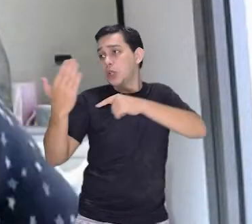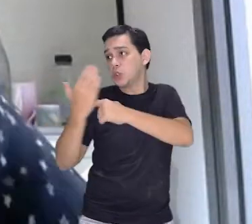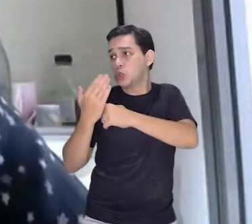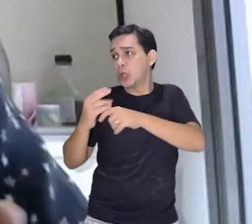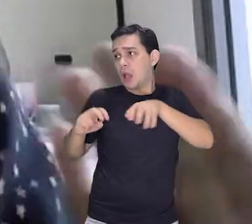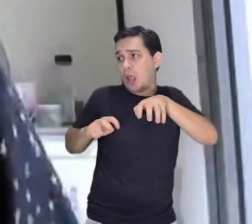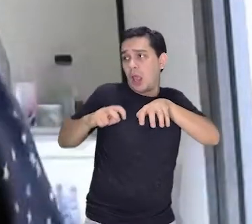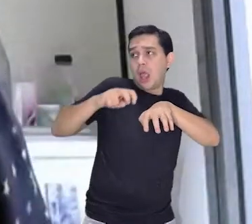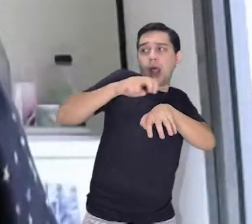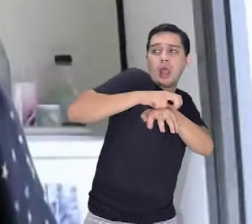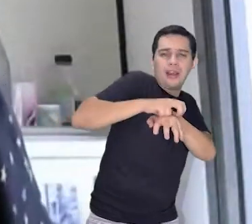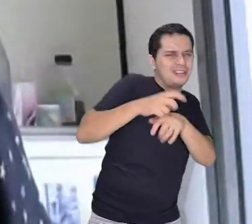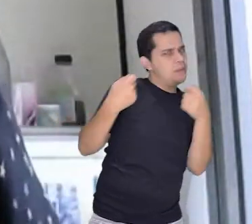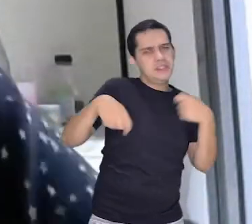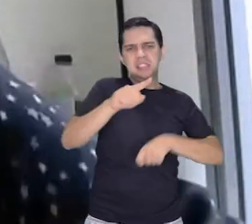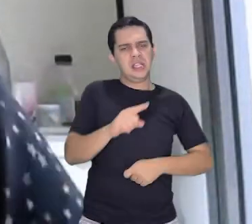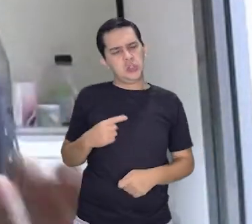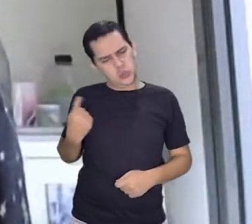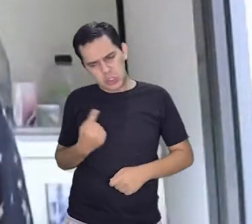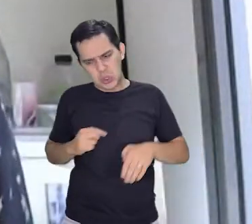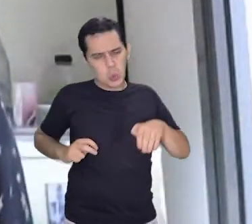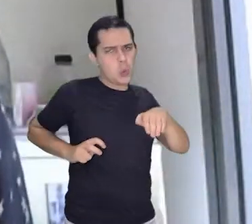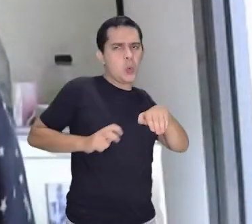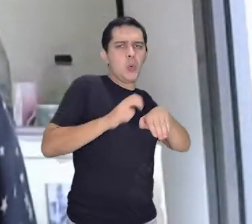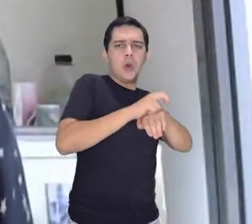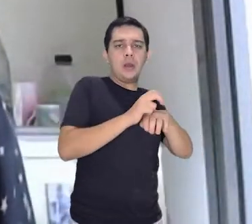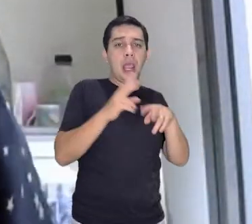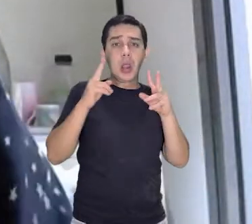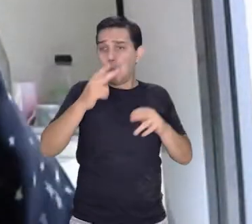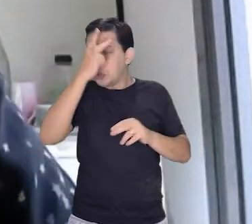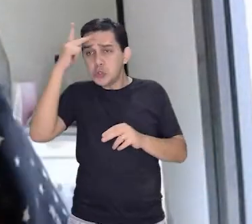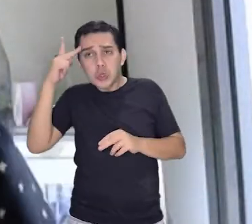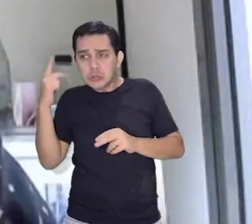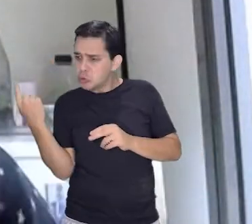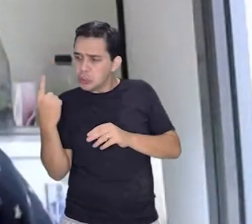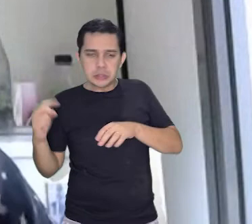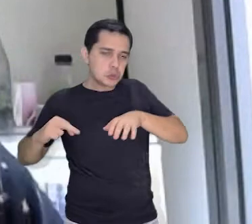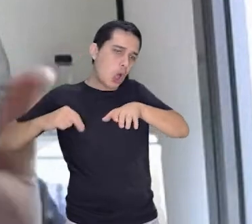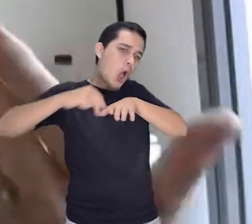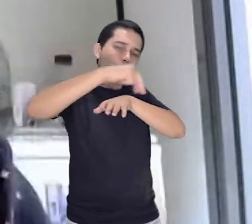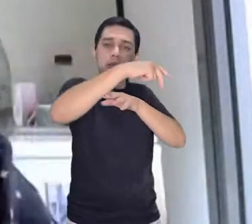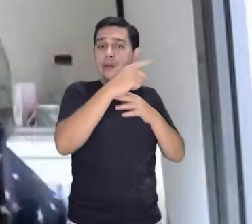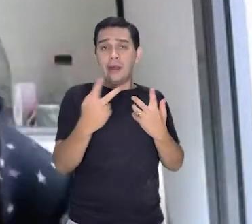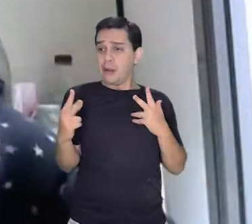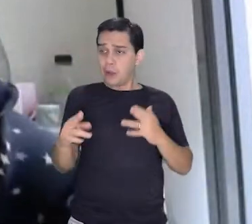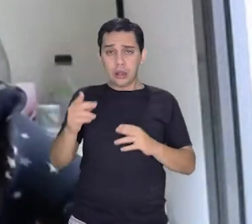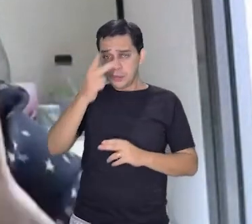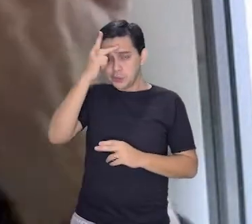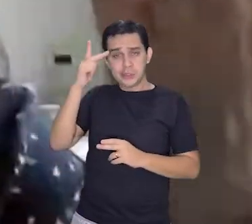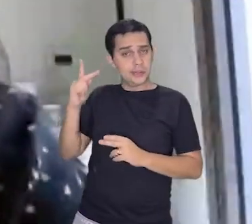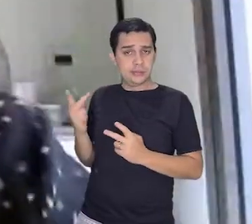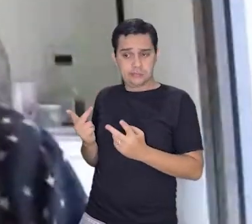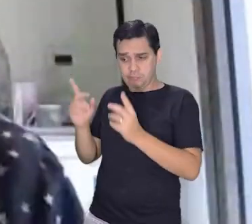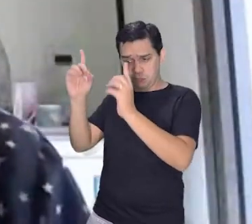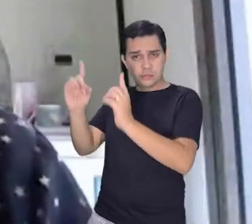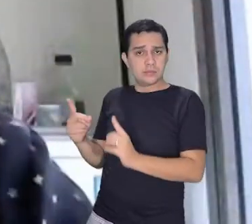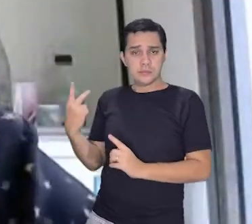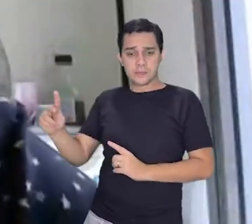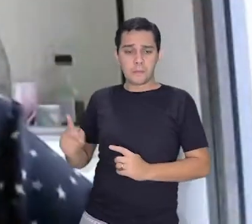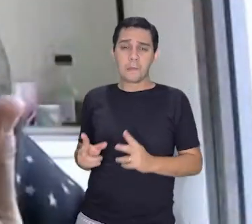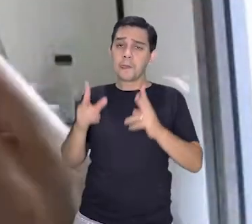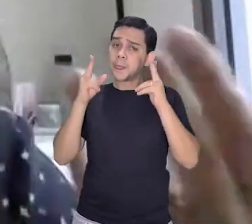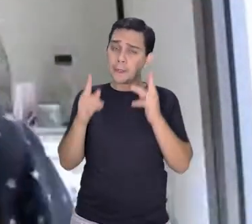pessoa como todos nós, né? E essa é a verdadeira inclusão, né? Quando a gente tem uma cidade que possa incluir